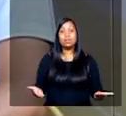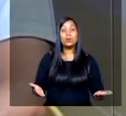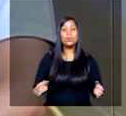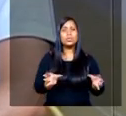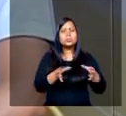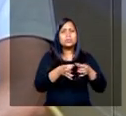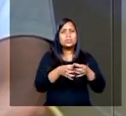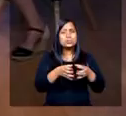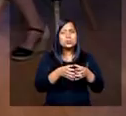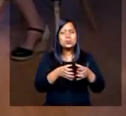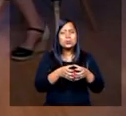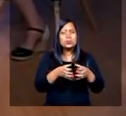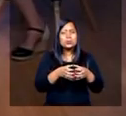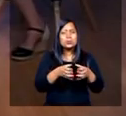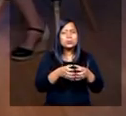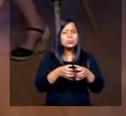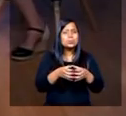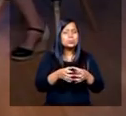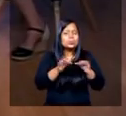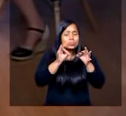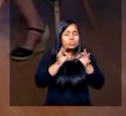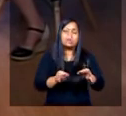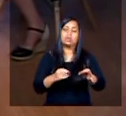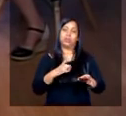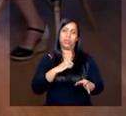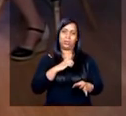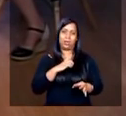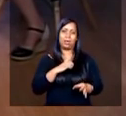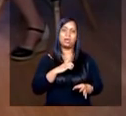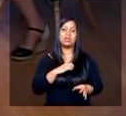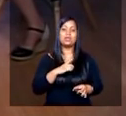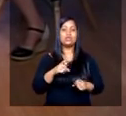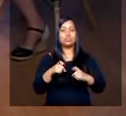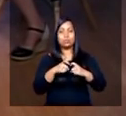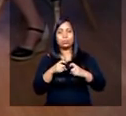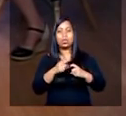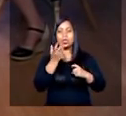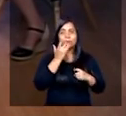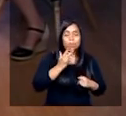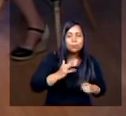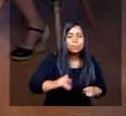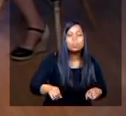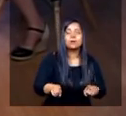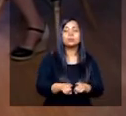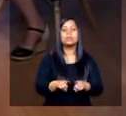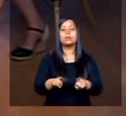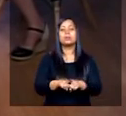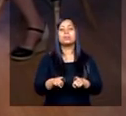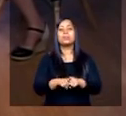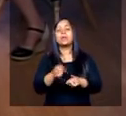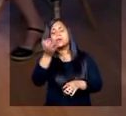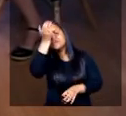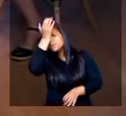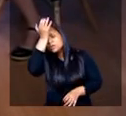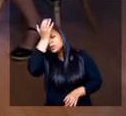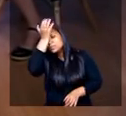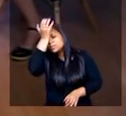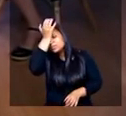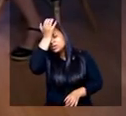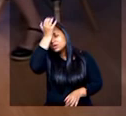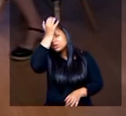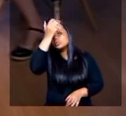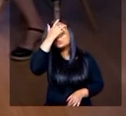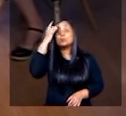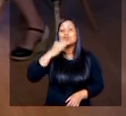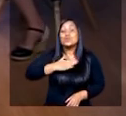equipe transdisciplinar que nós temos, né, de pediatra, osteopata, enfermeiro, técnico de enfermagem, gente